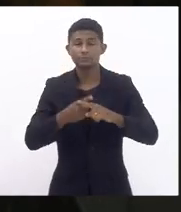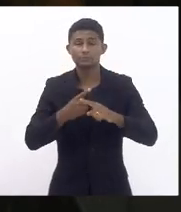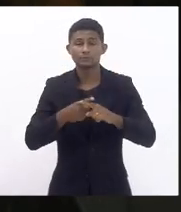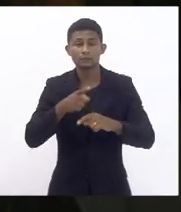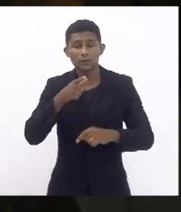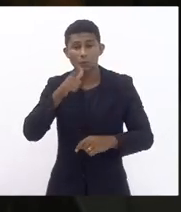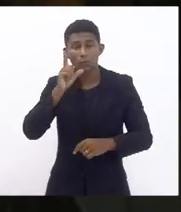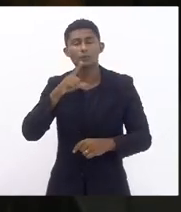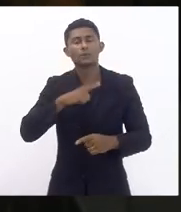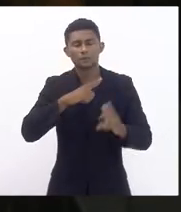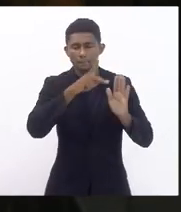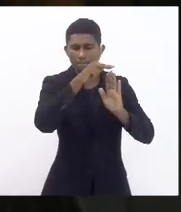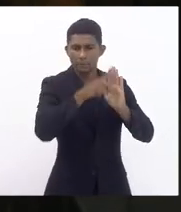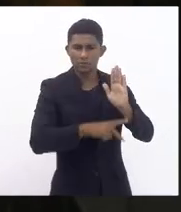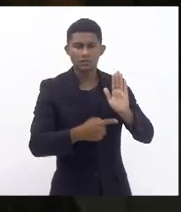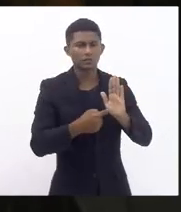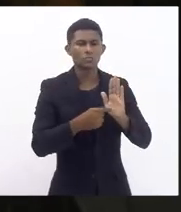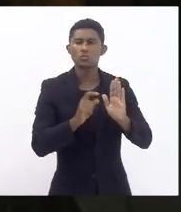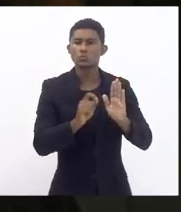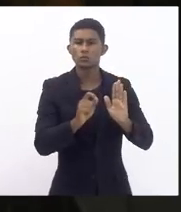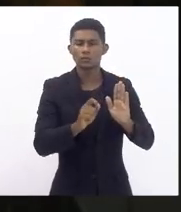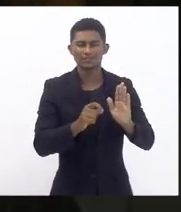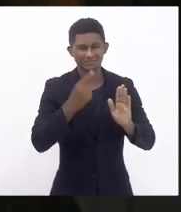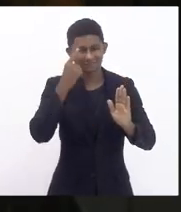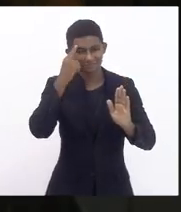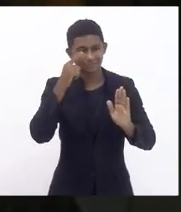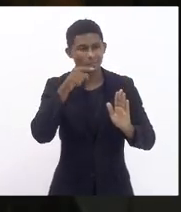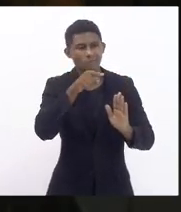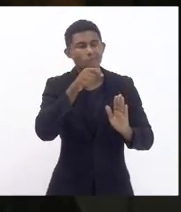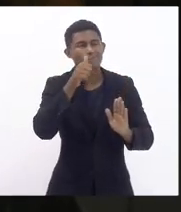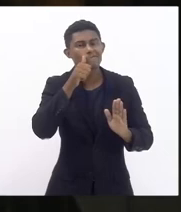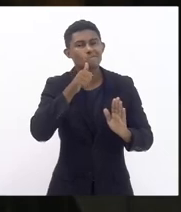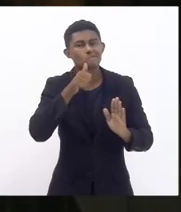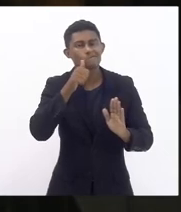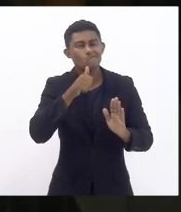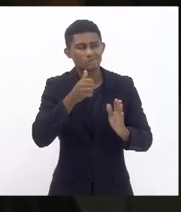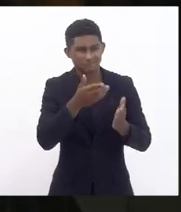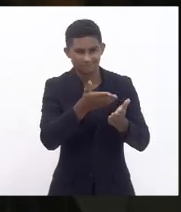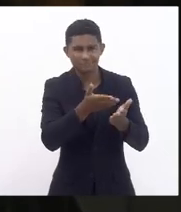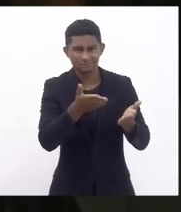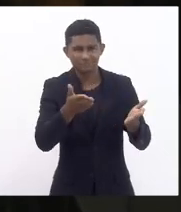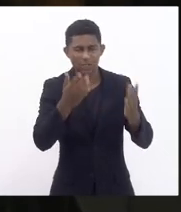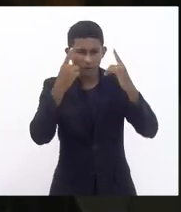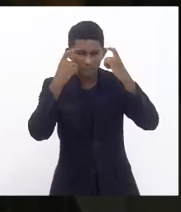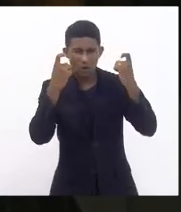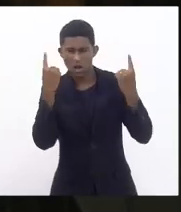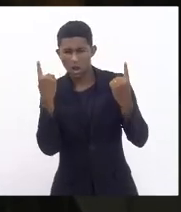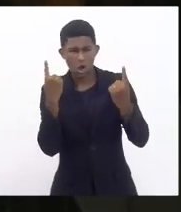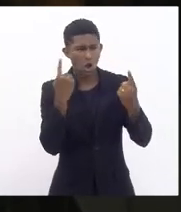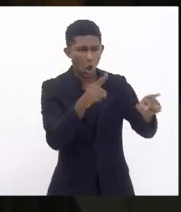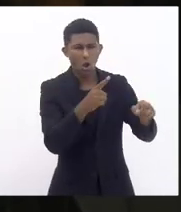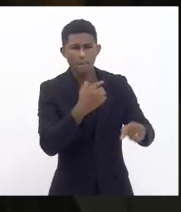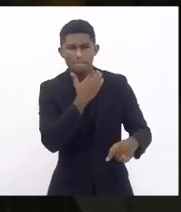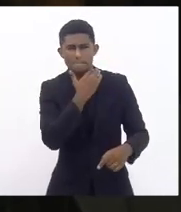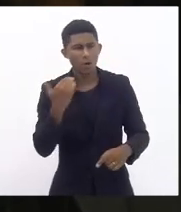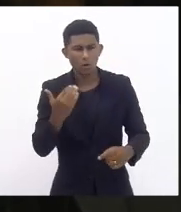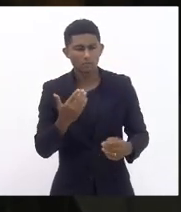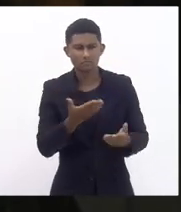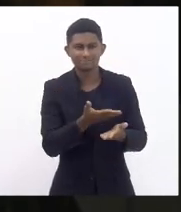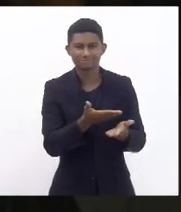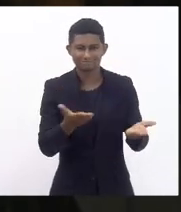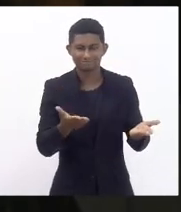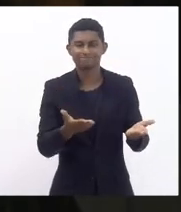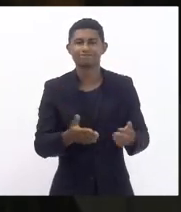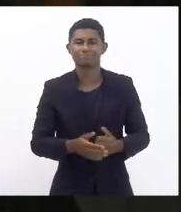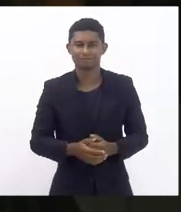gerava em torno do feminicídio, que é a violência letal contra a mulher, e uma das formas, uma das múltiplas formas